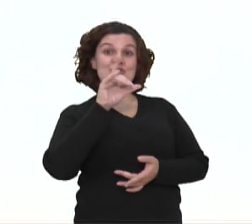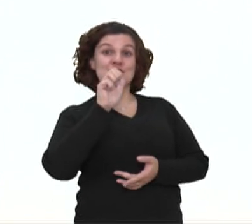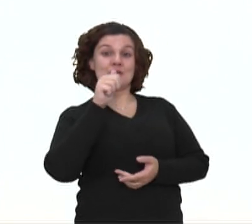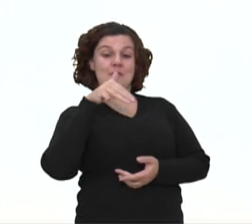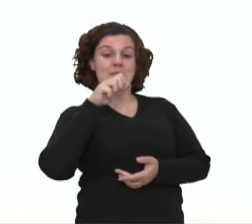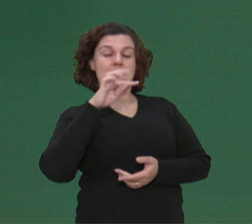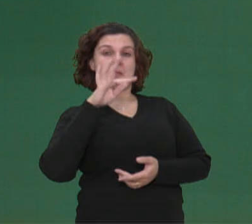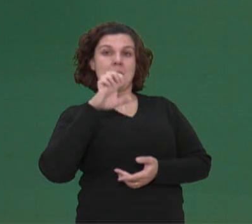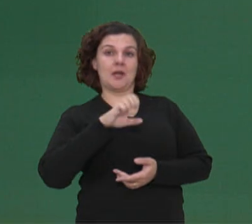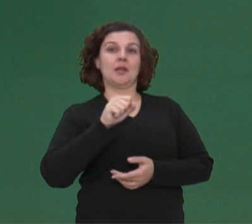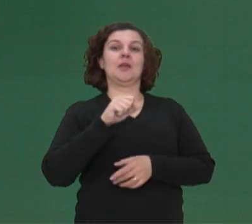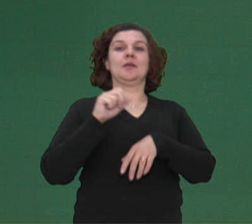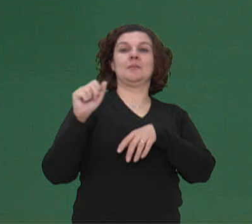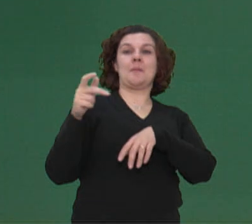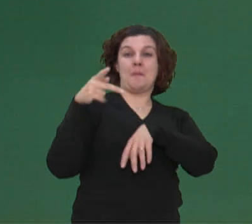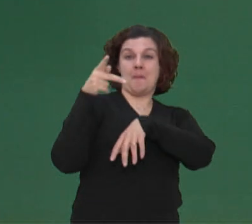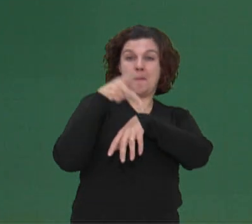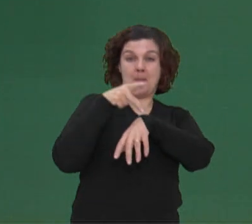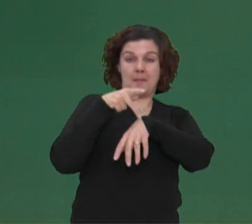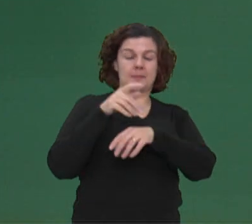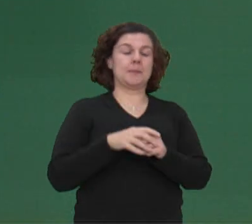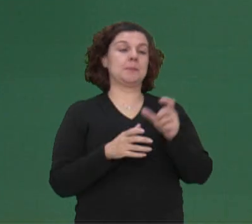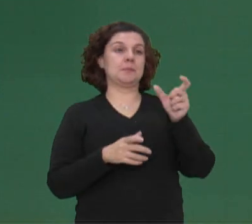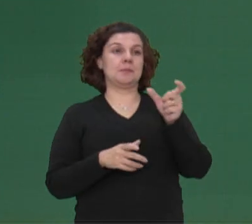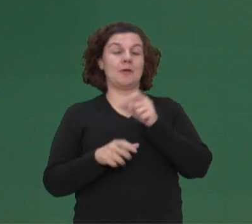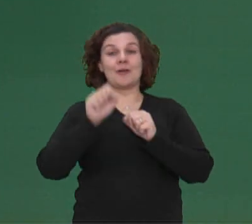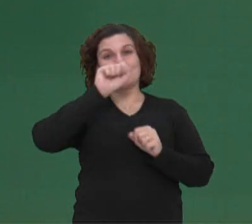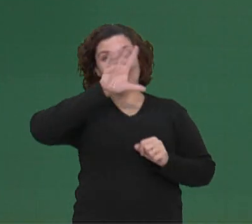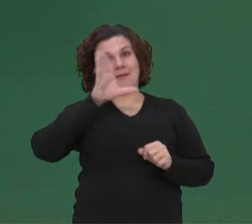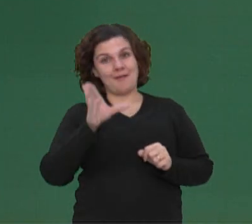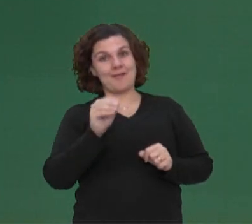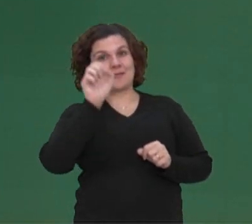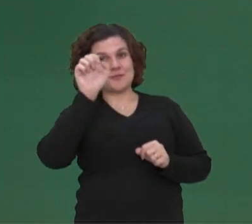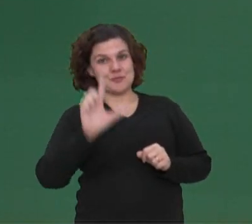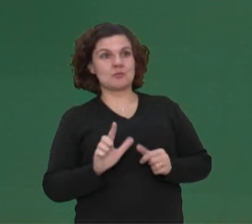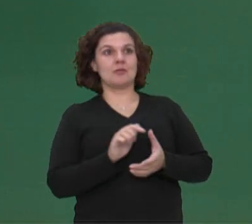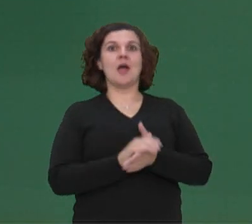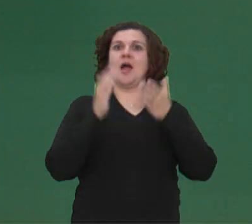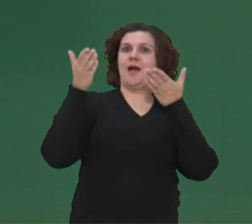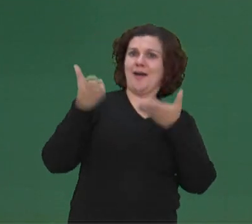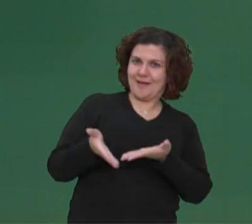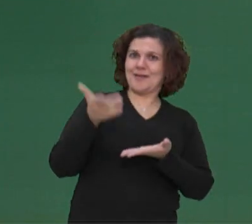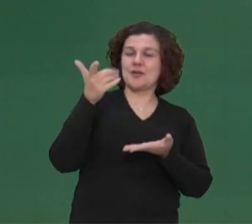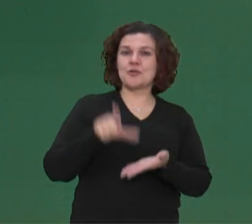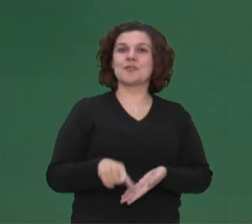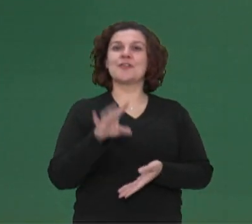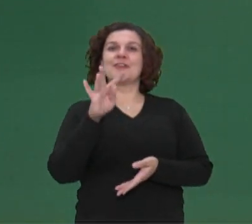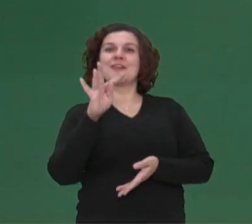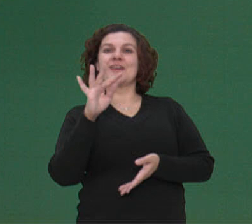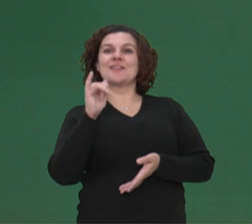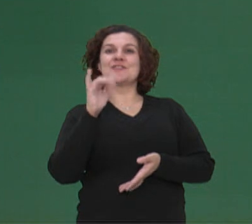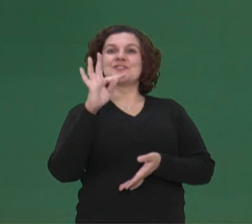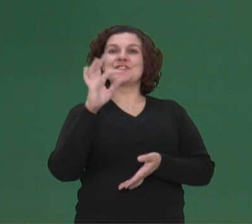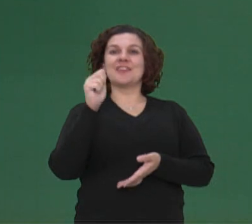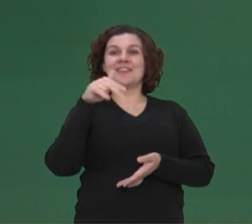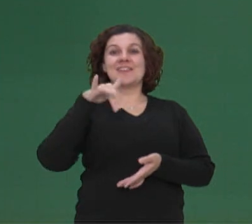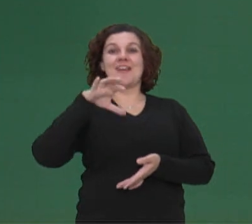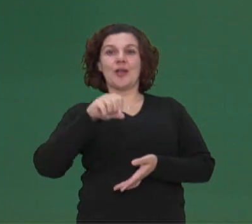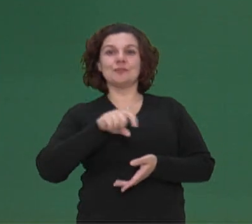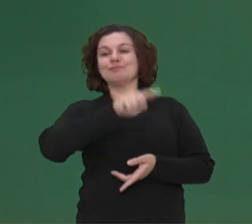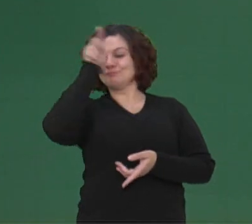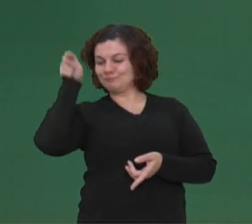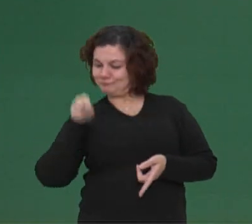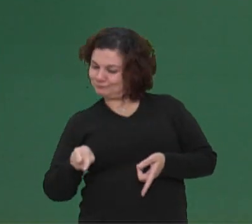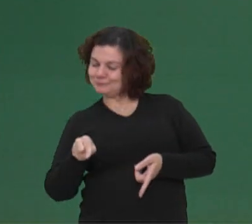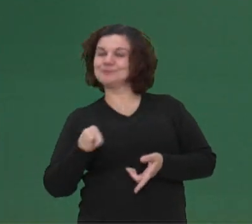Quero chamar a atenção de vocês, África do Sul. Mais um, titânio. Quero chamar a atenção de